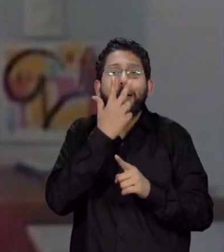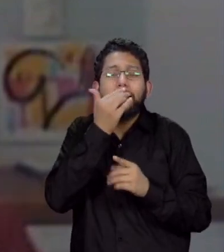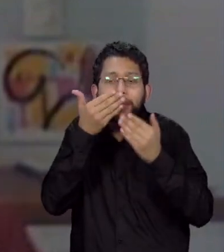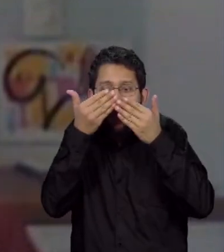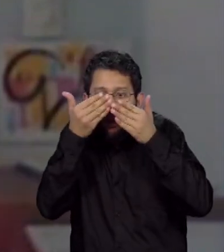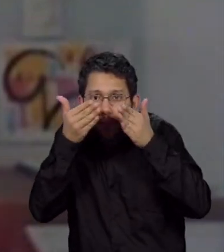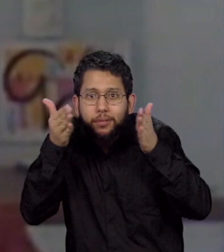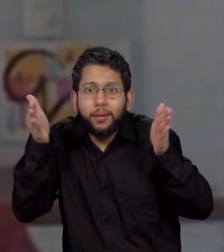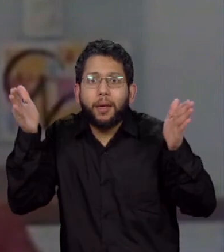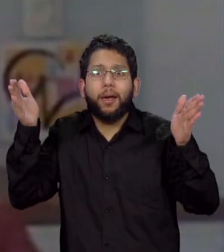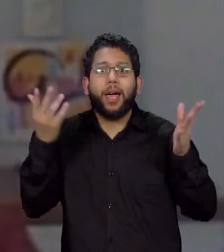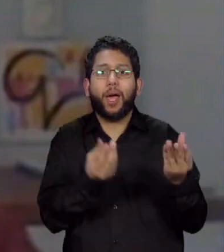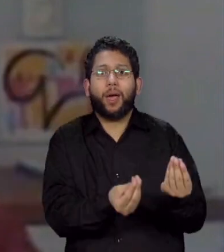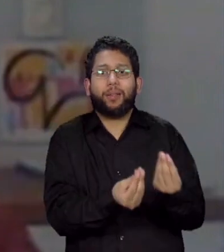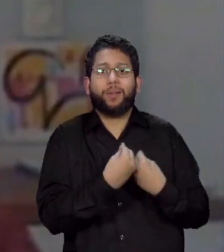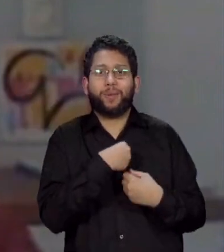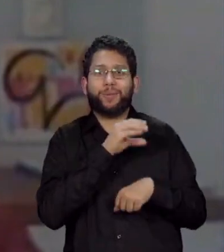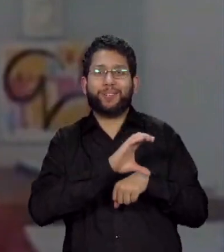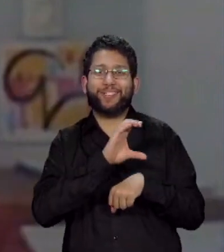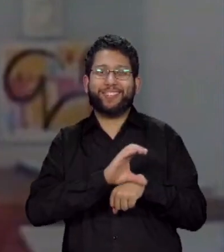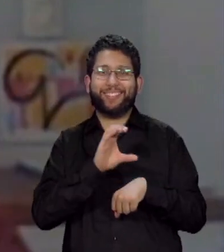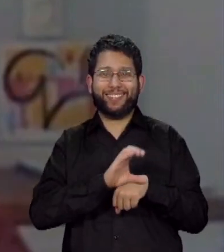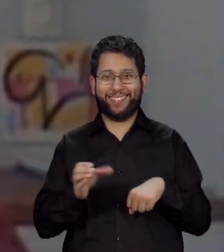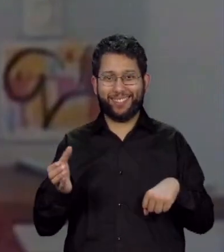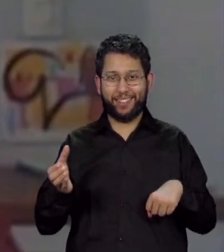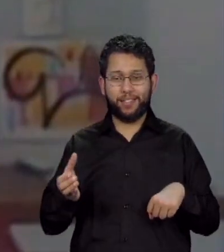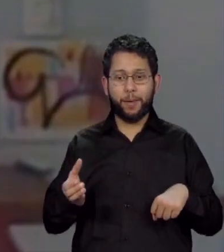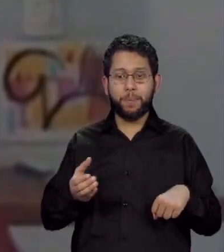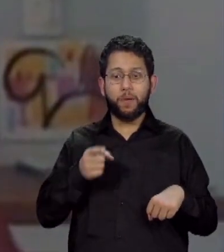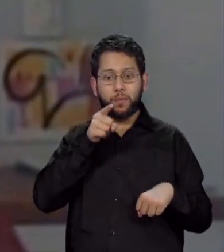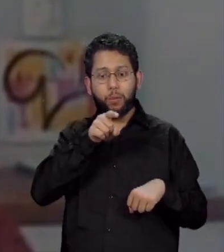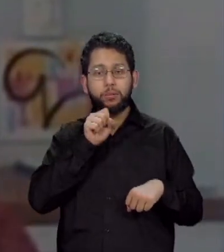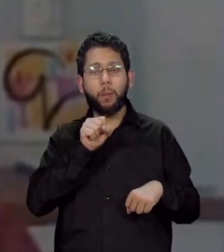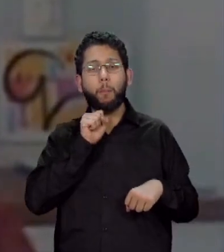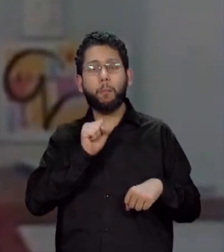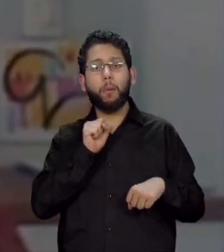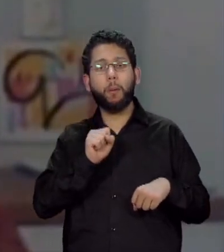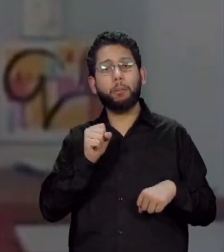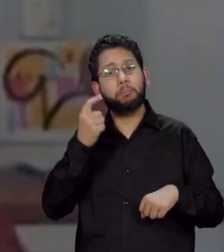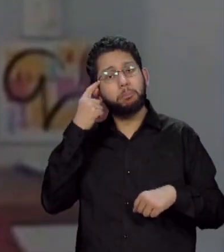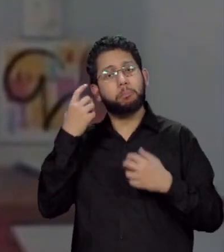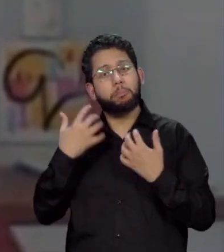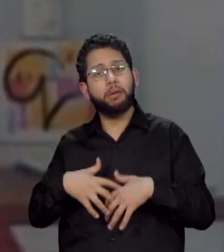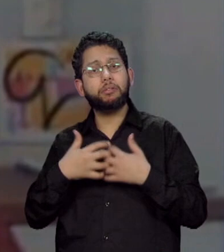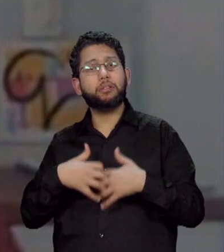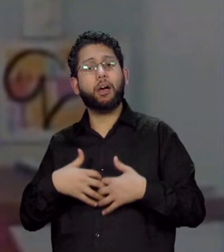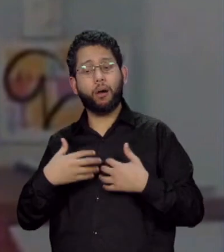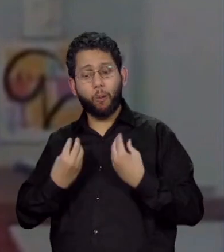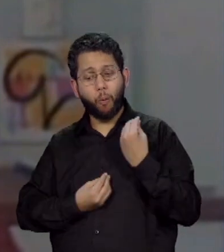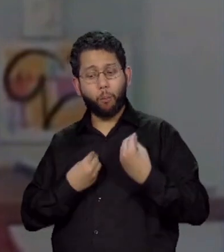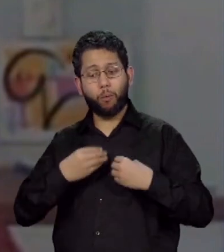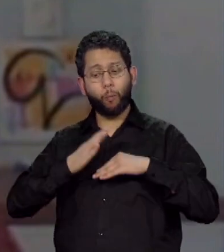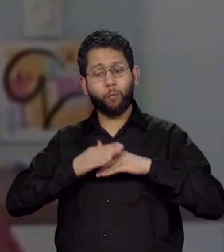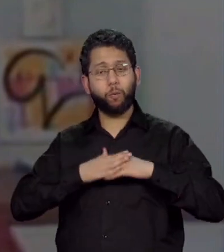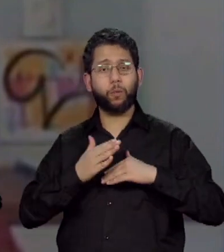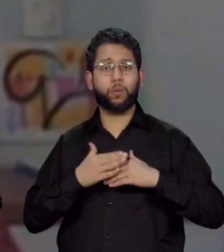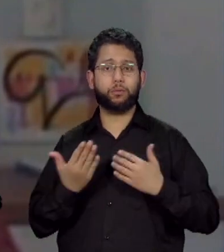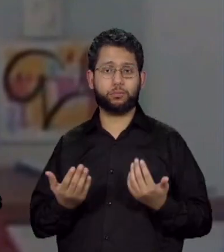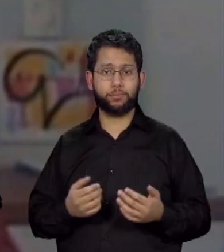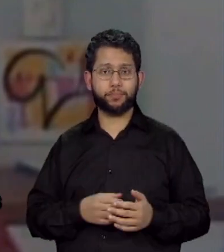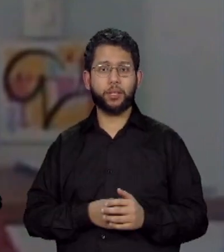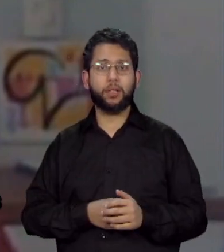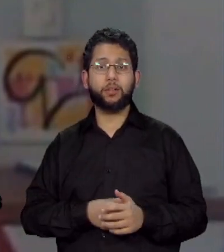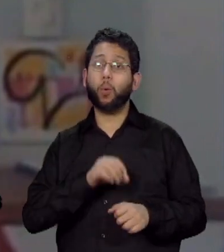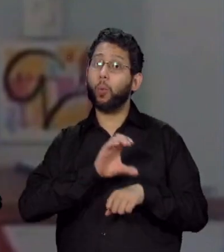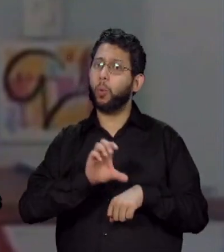visão de mundo e que você possa pensar sobre o seu fazer também, né? Eu acho que esses